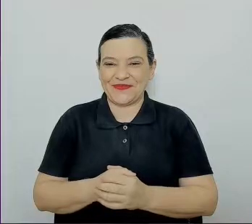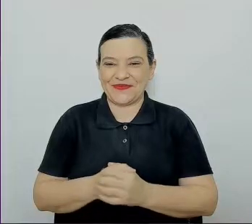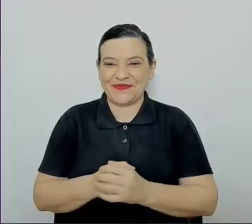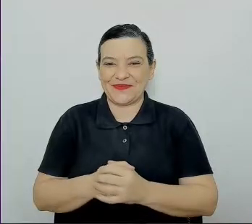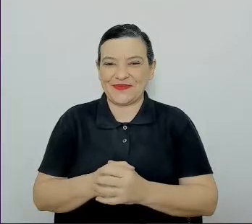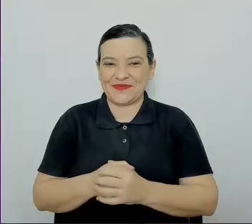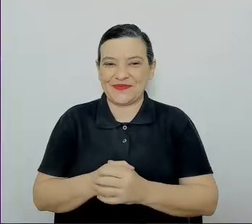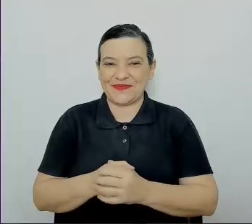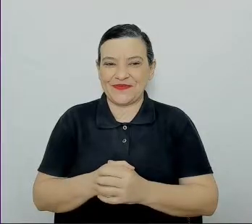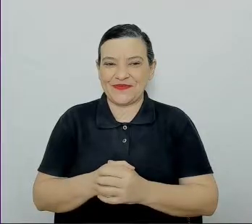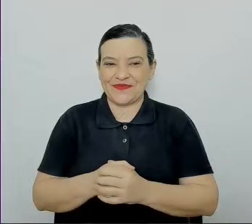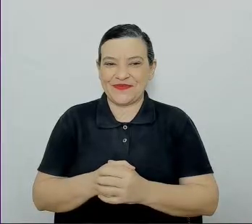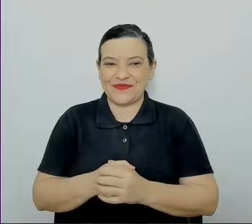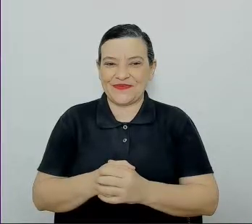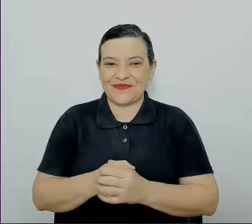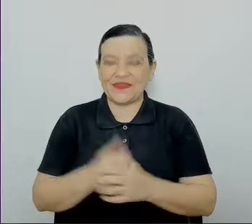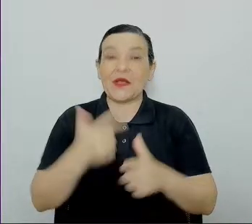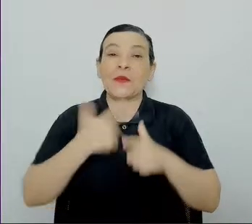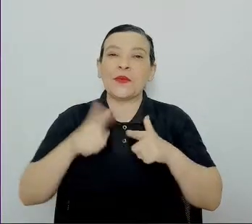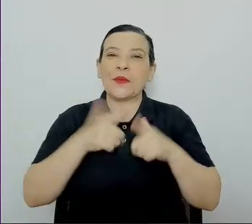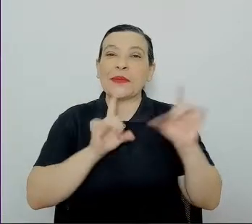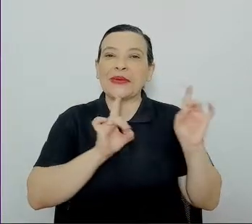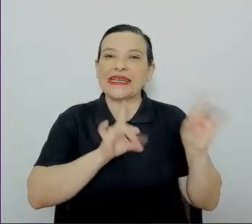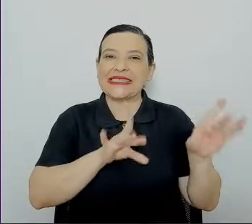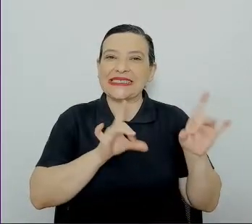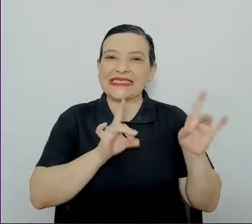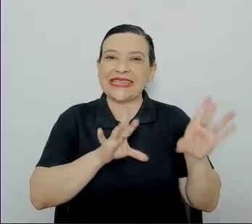Problema técnico aqui presencialmente, meu retorno desligou.